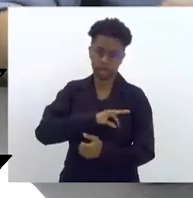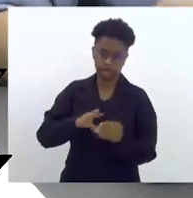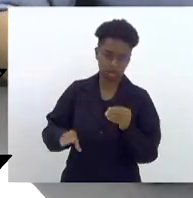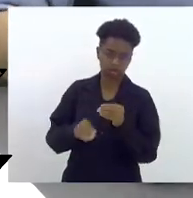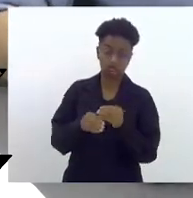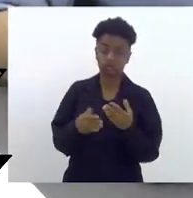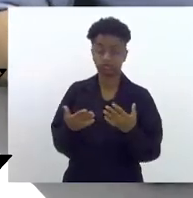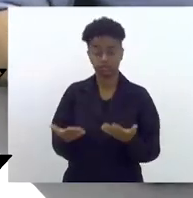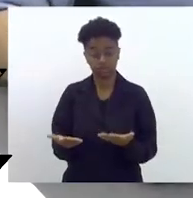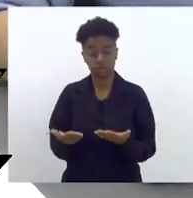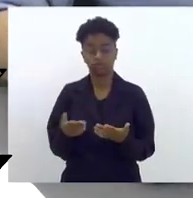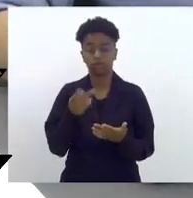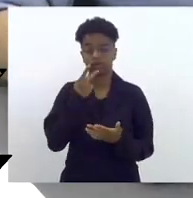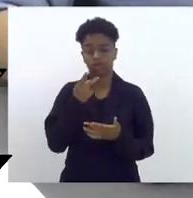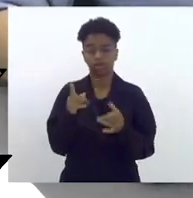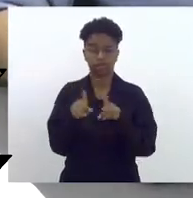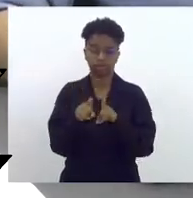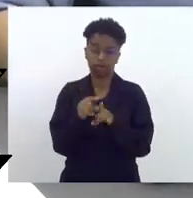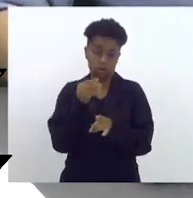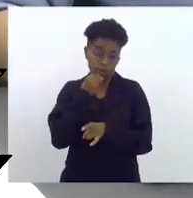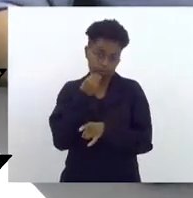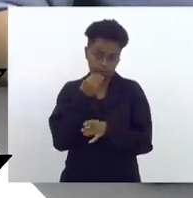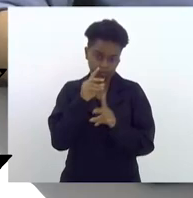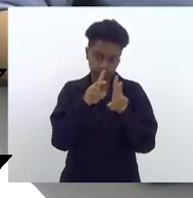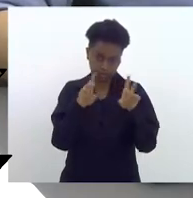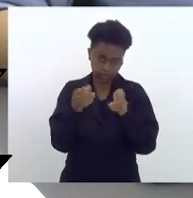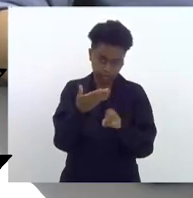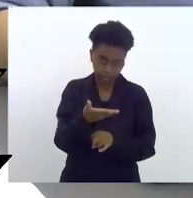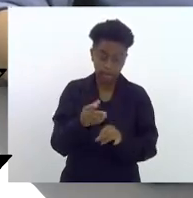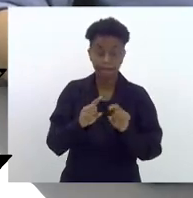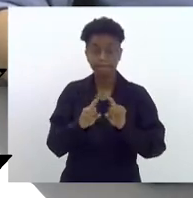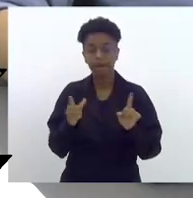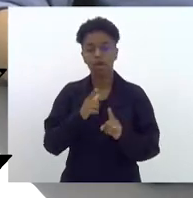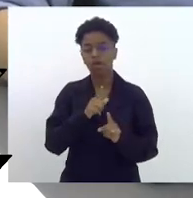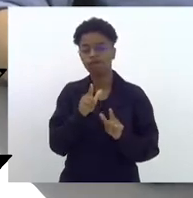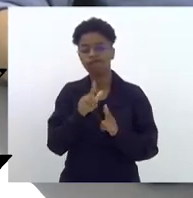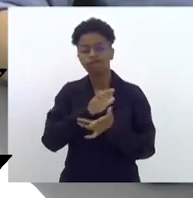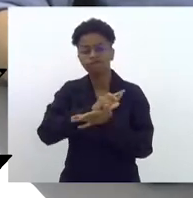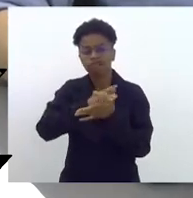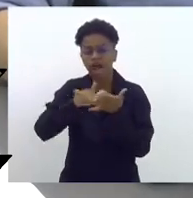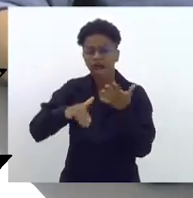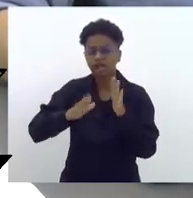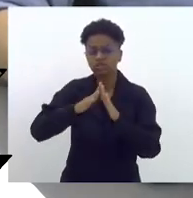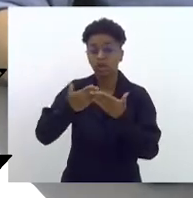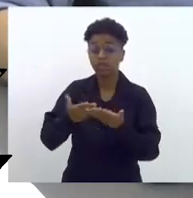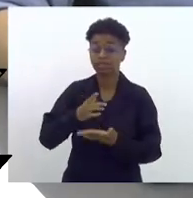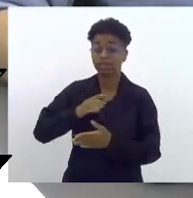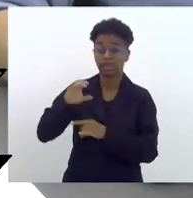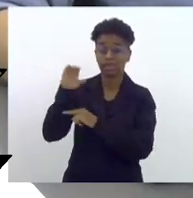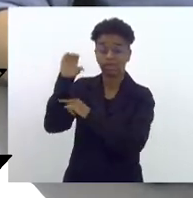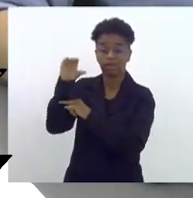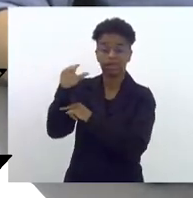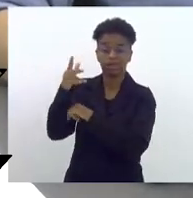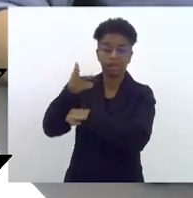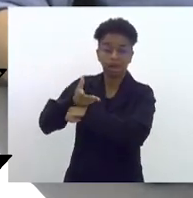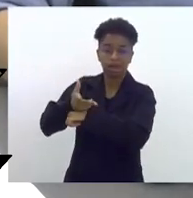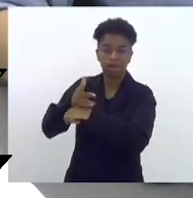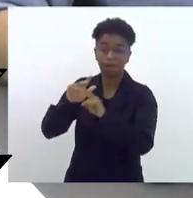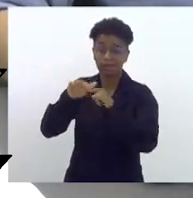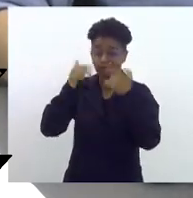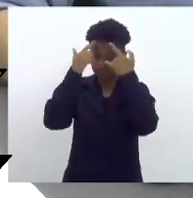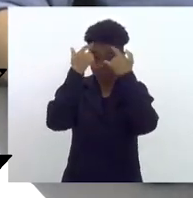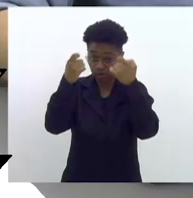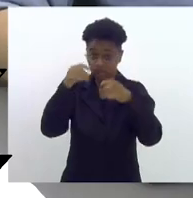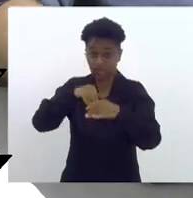e falaram claro sobre esse assunto também dizendo que Várias escolas tem câmeras mas por causa da violência